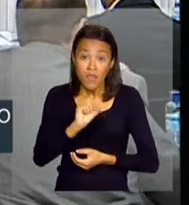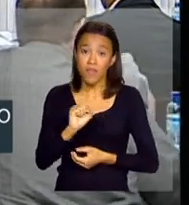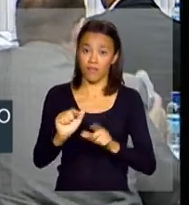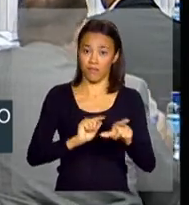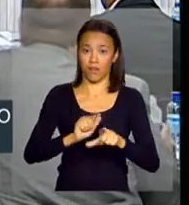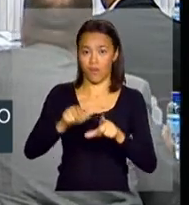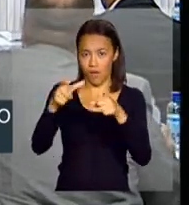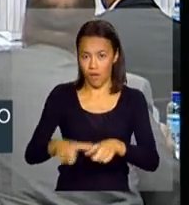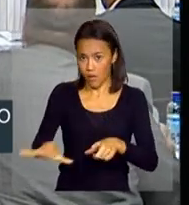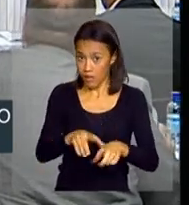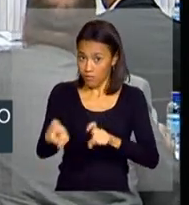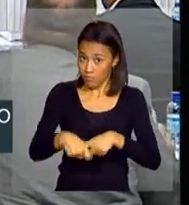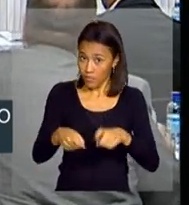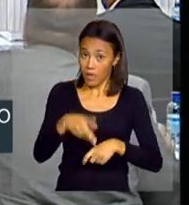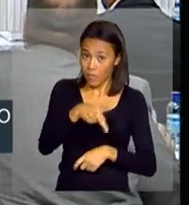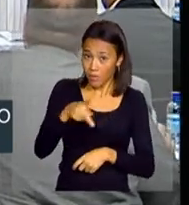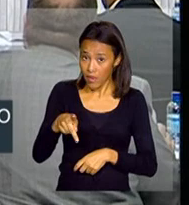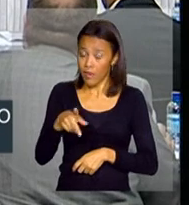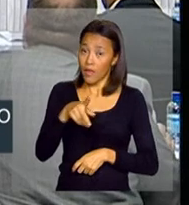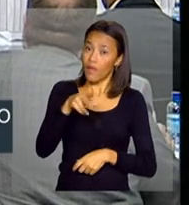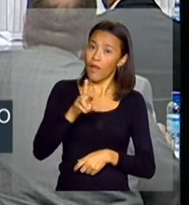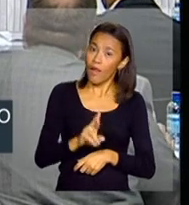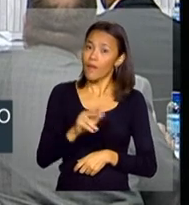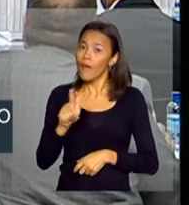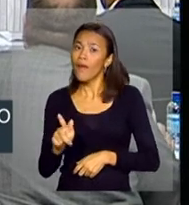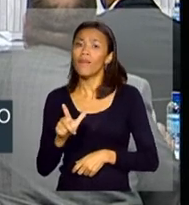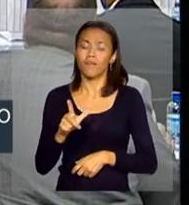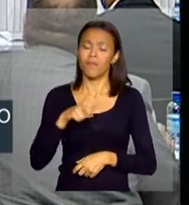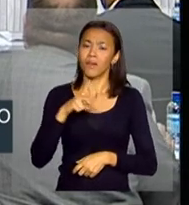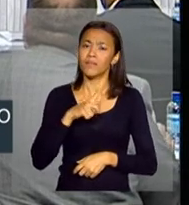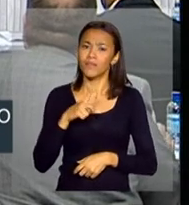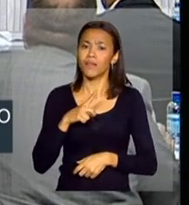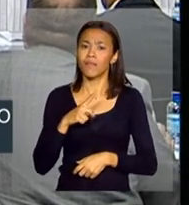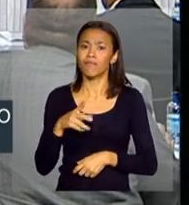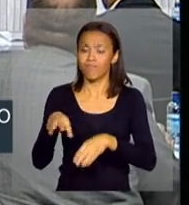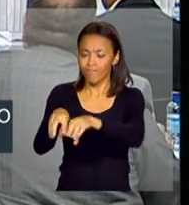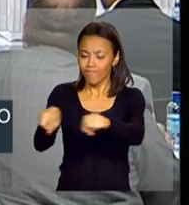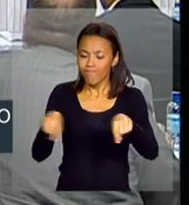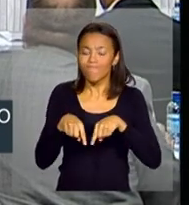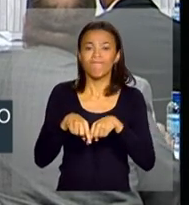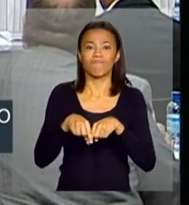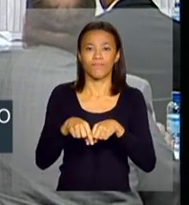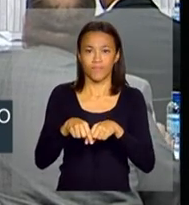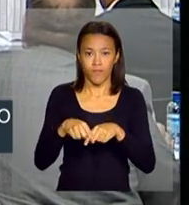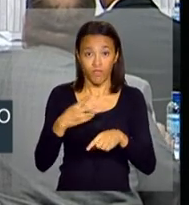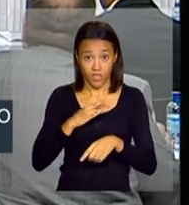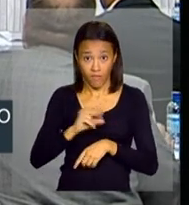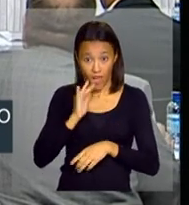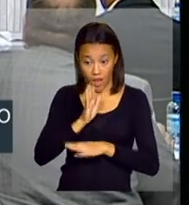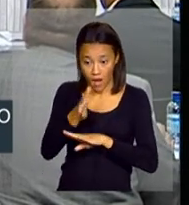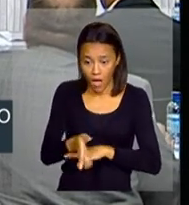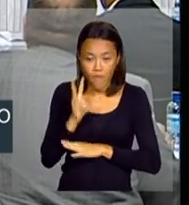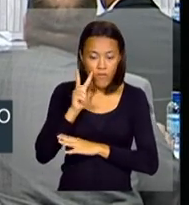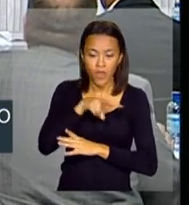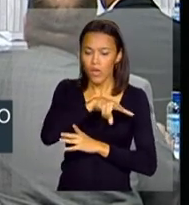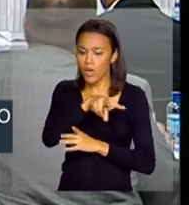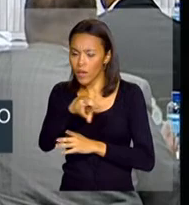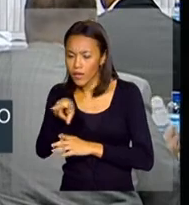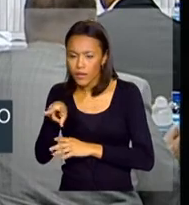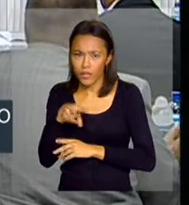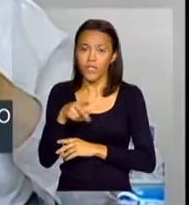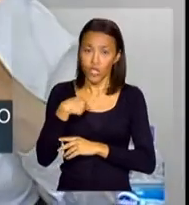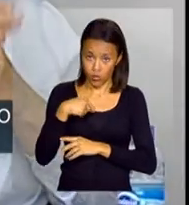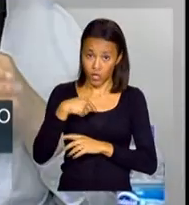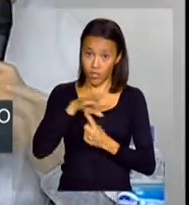rural que tem a PP, tem a RL, mas não averbou, não fez, mas tem mata? tem, você vai lá, você sobrevoa, eu tenho andado